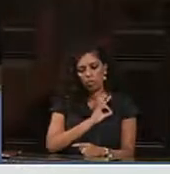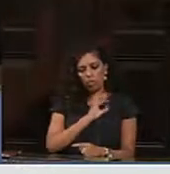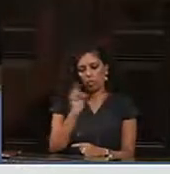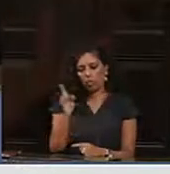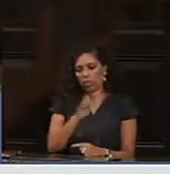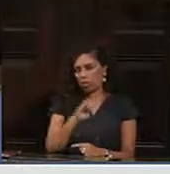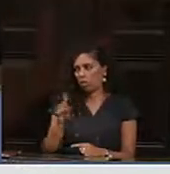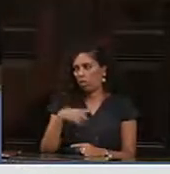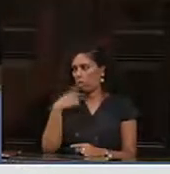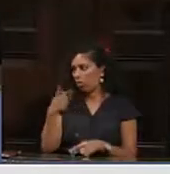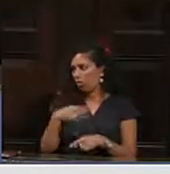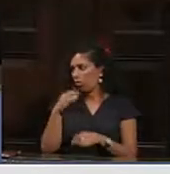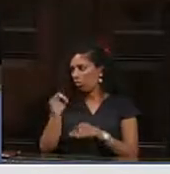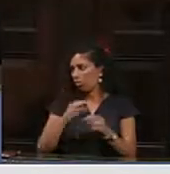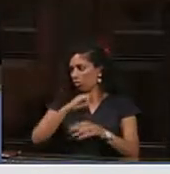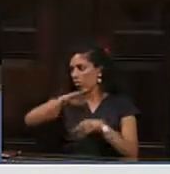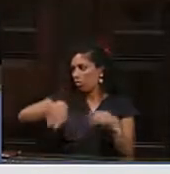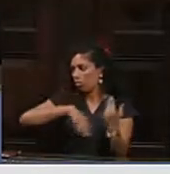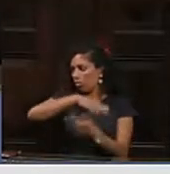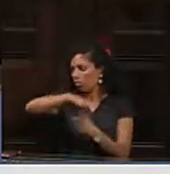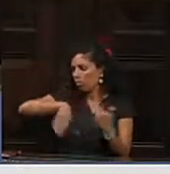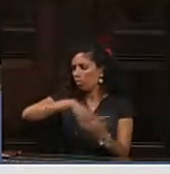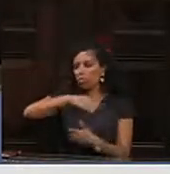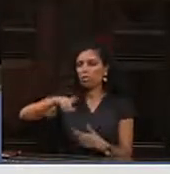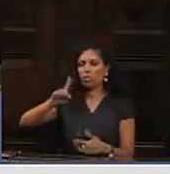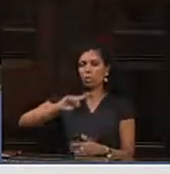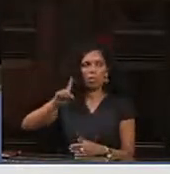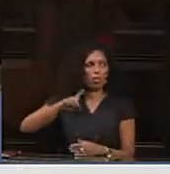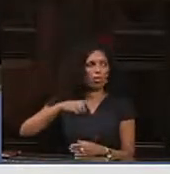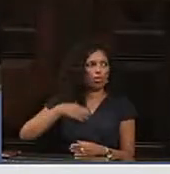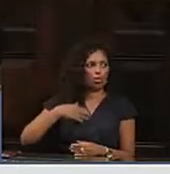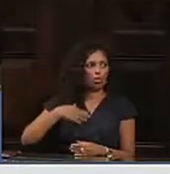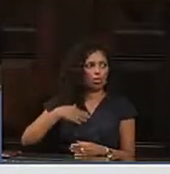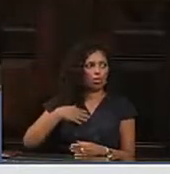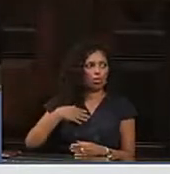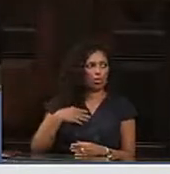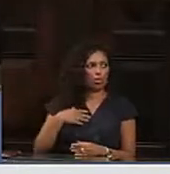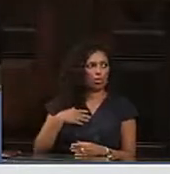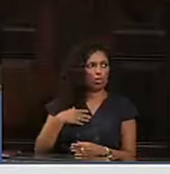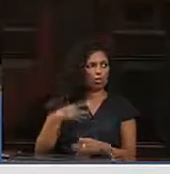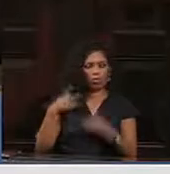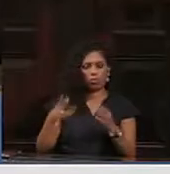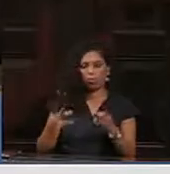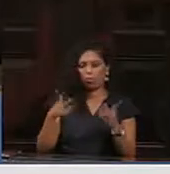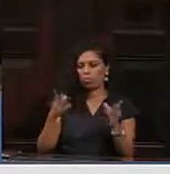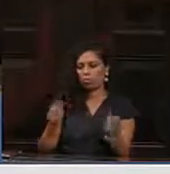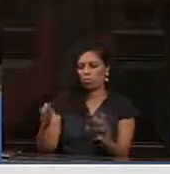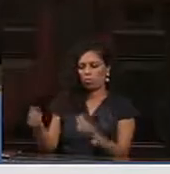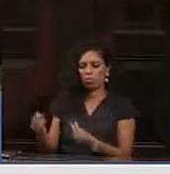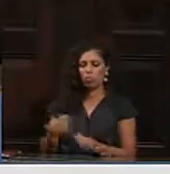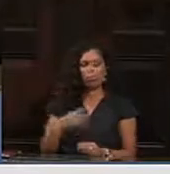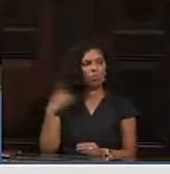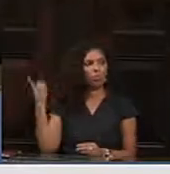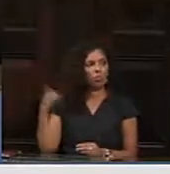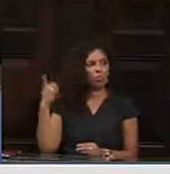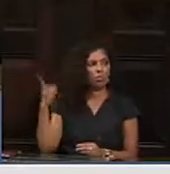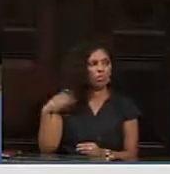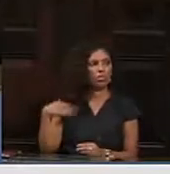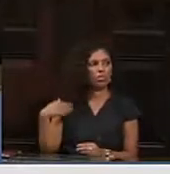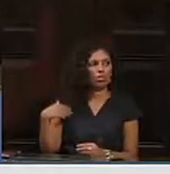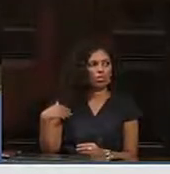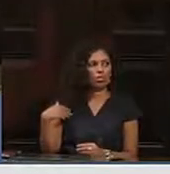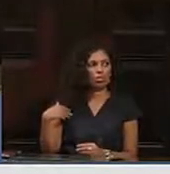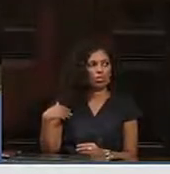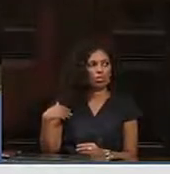De forma alguma. Eu, deputado Renato Zaca, como muitos estão falando aí, eu não estou